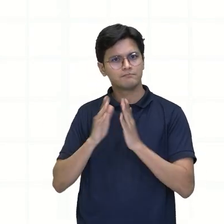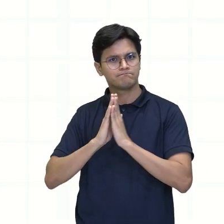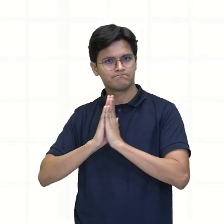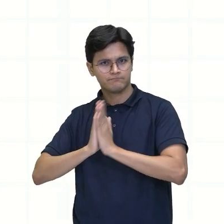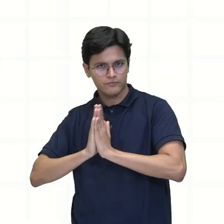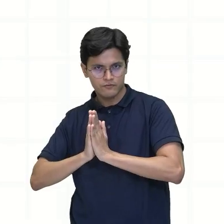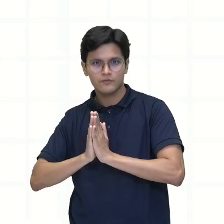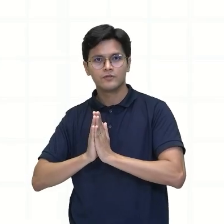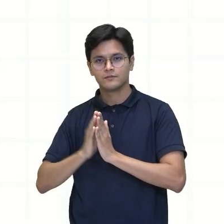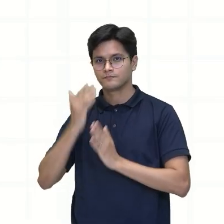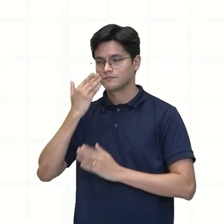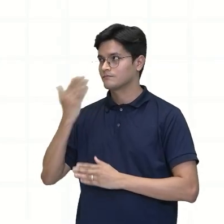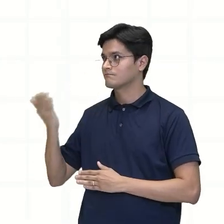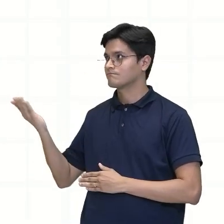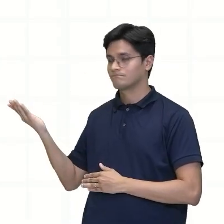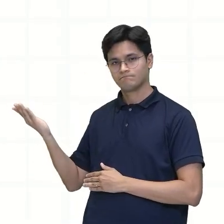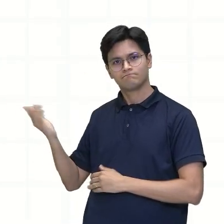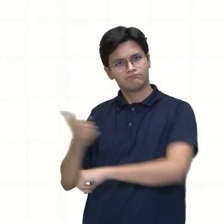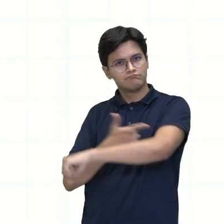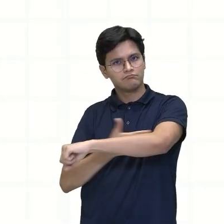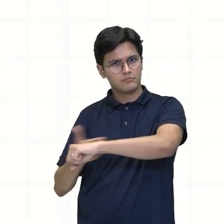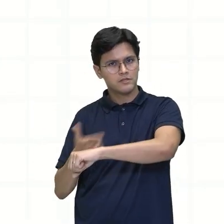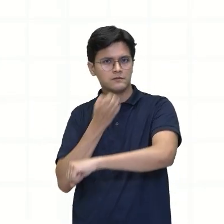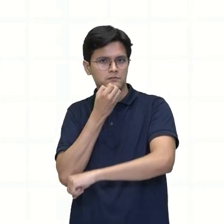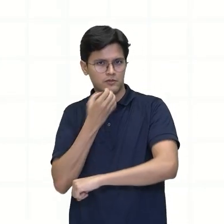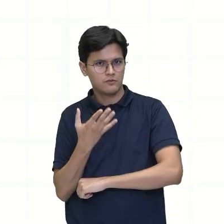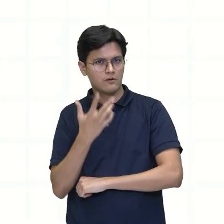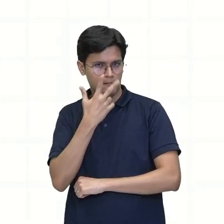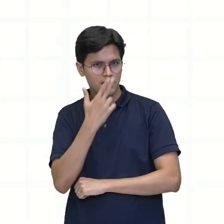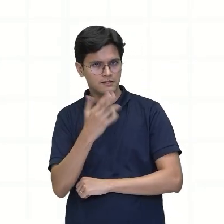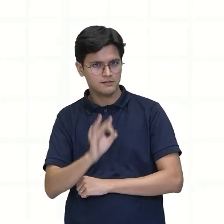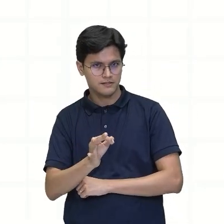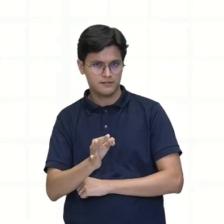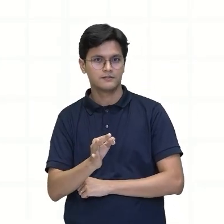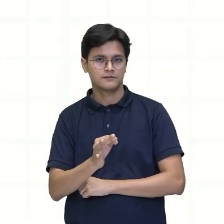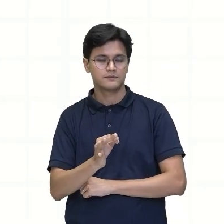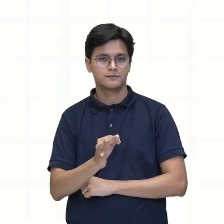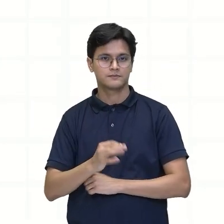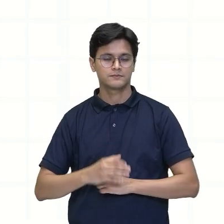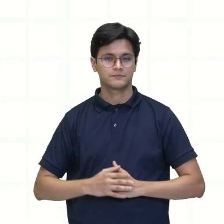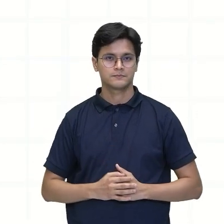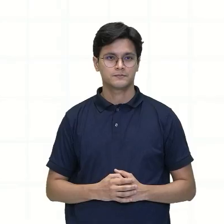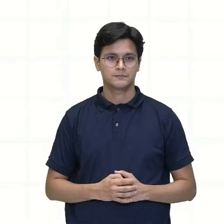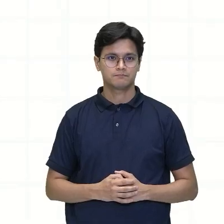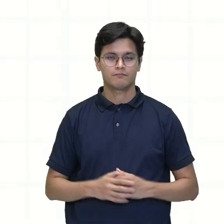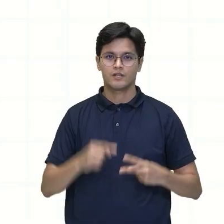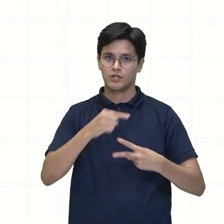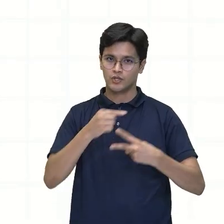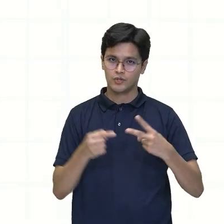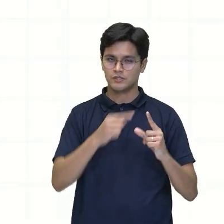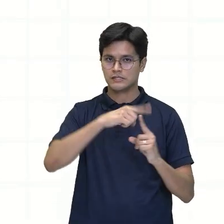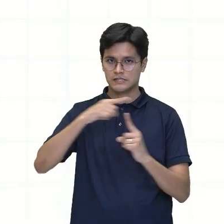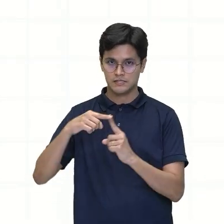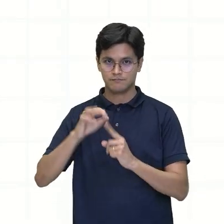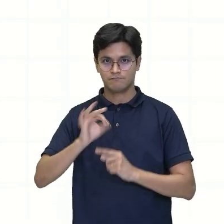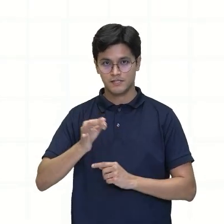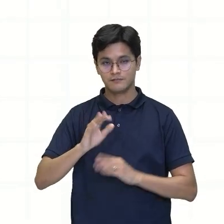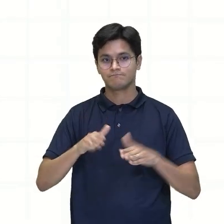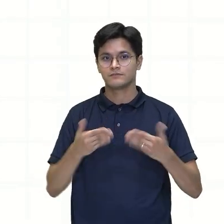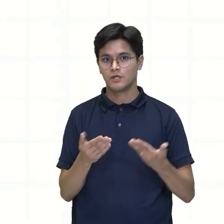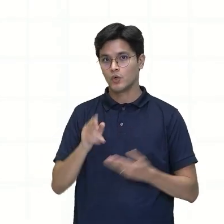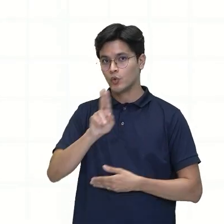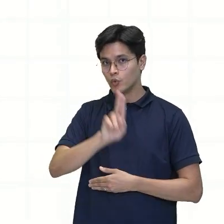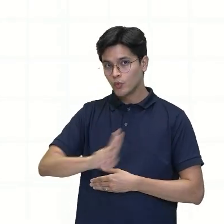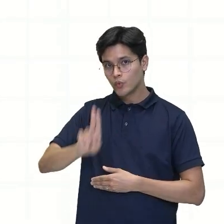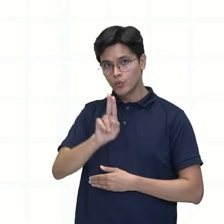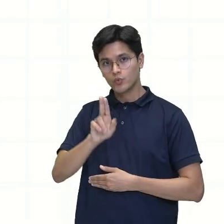mais educado, mais polido. Polite, more polite, como a gente fala em inglês. Tá certo? Então, o uso correto do